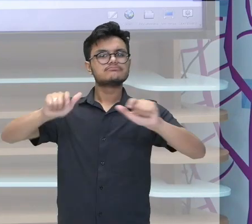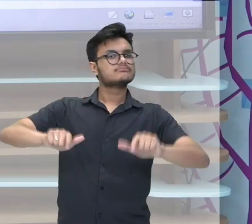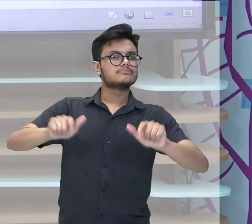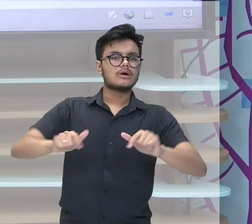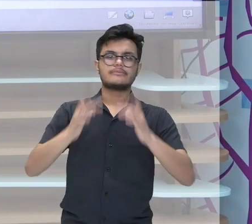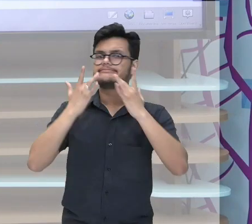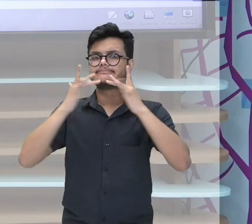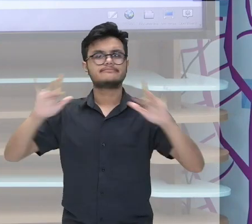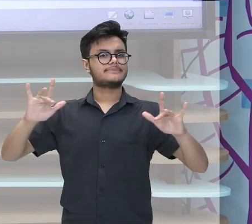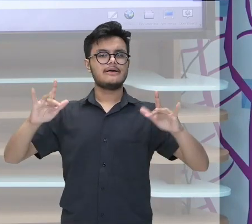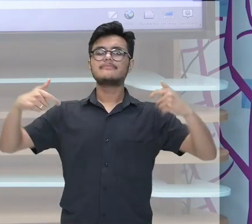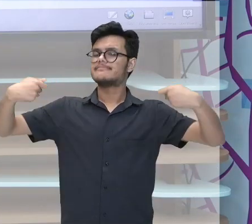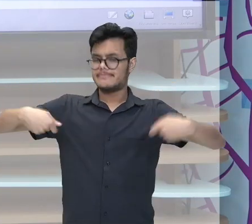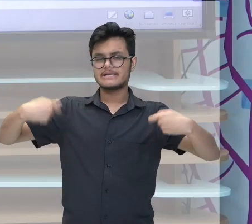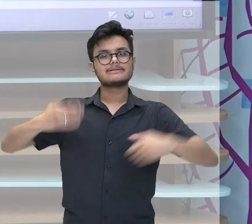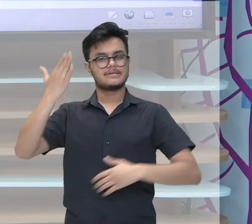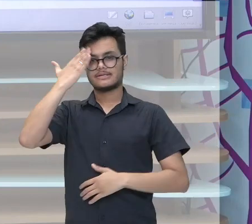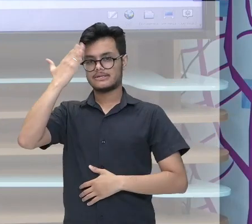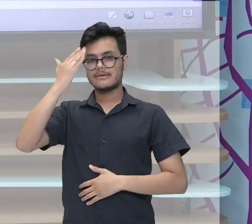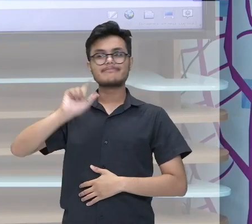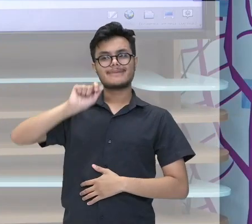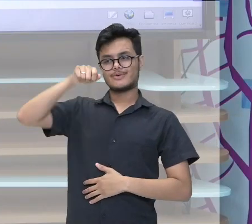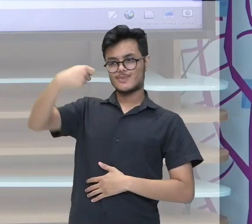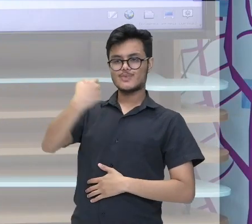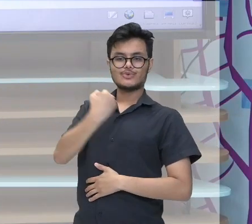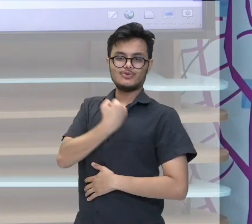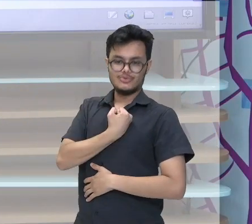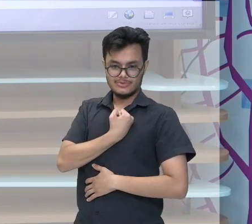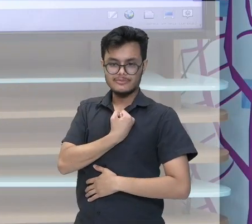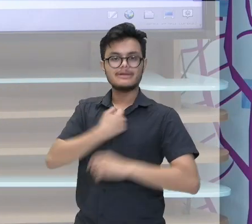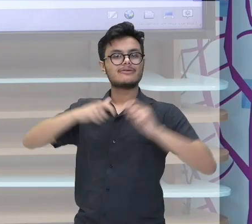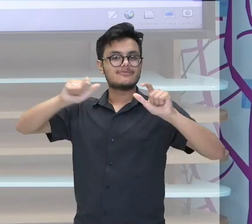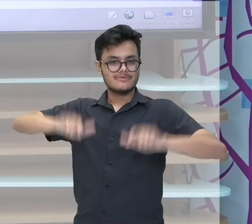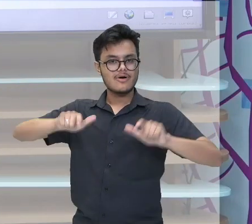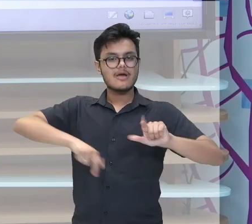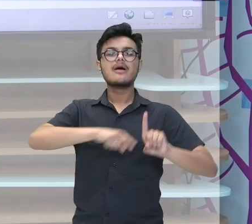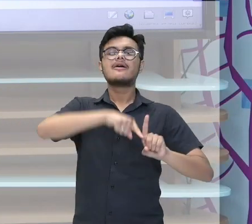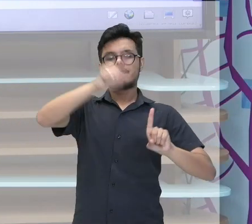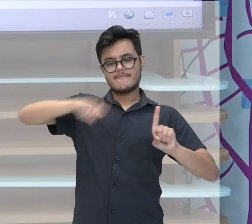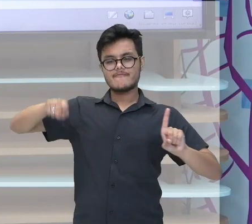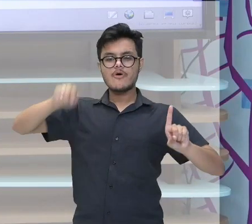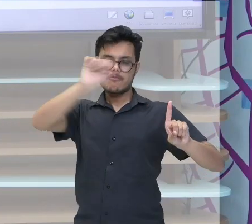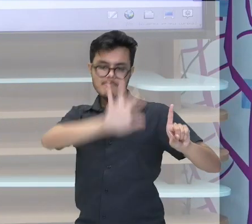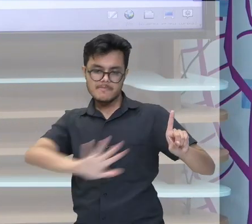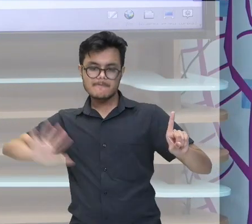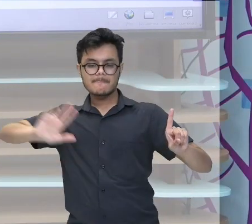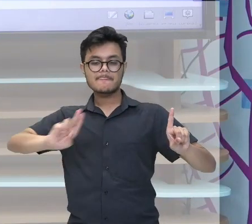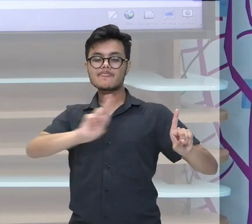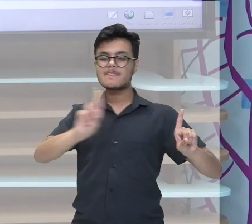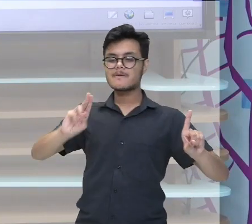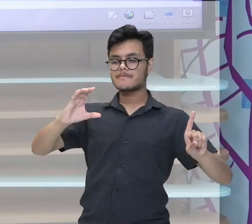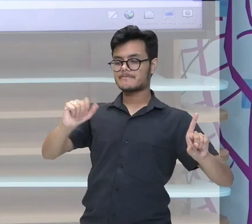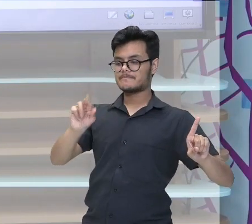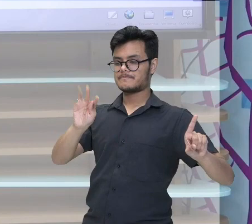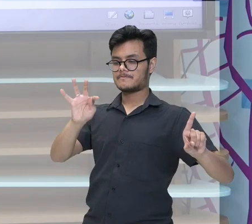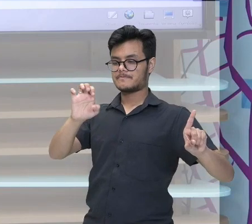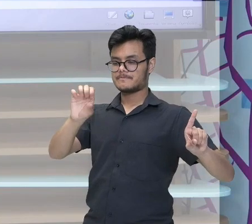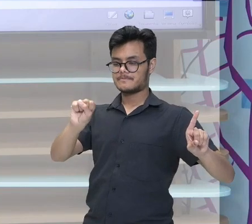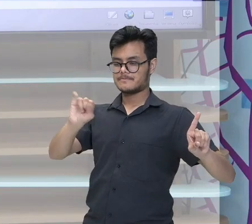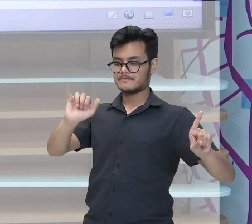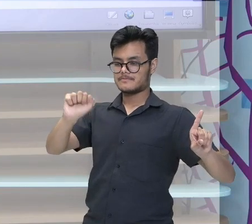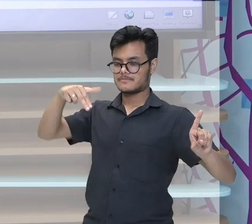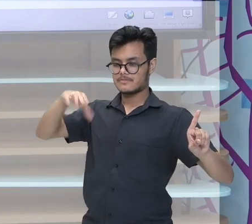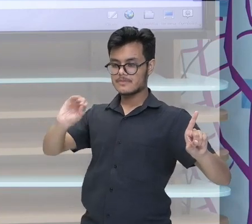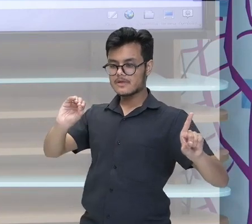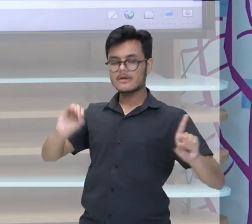eu não tenho como posicionar esse vértice dentro do plano cartesiano. E para eu encontrar a coordenada x,